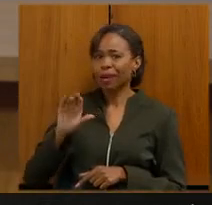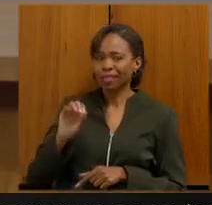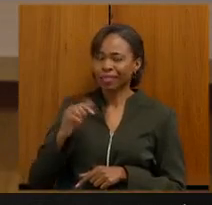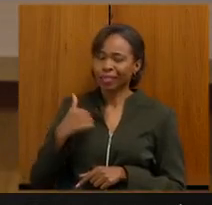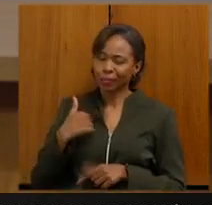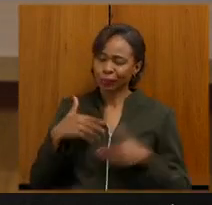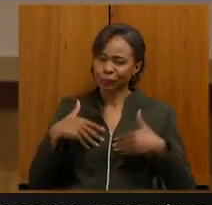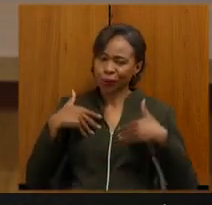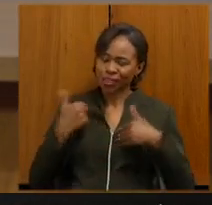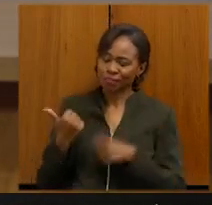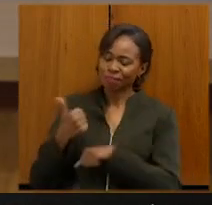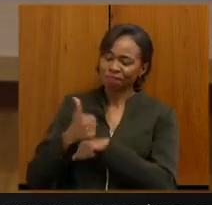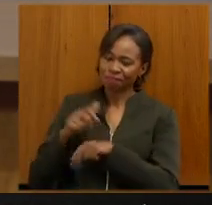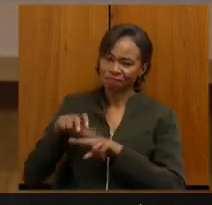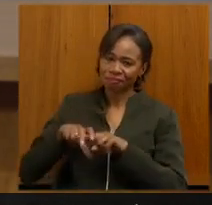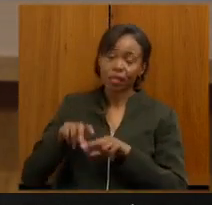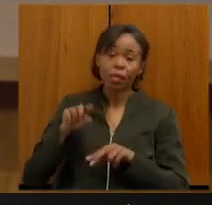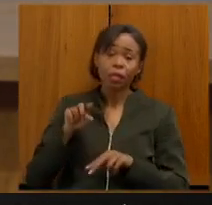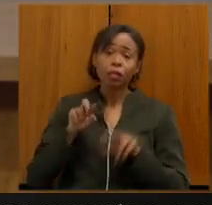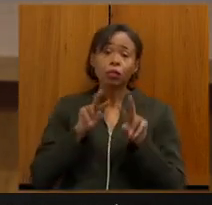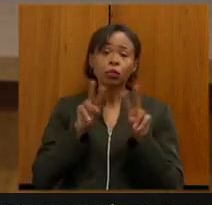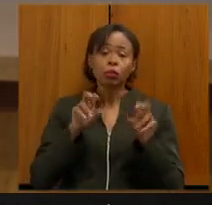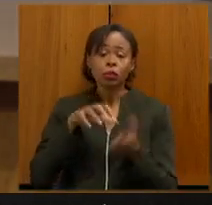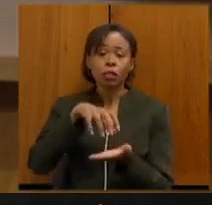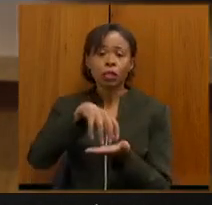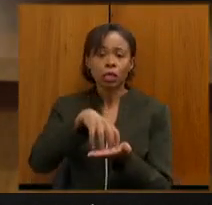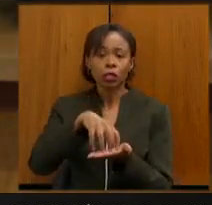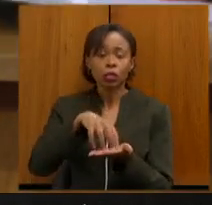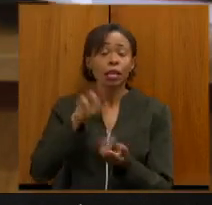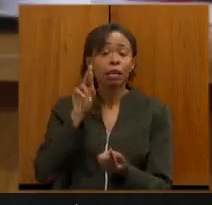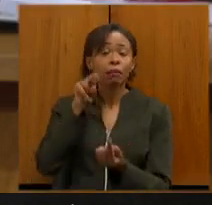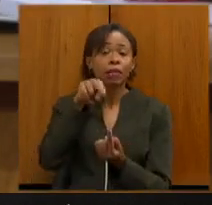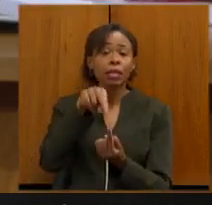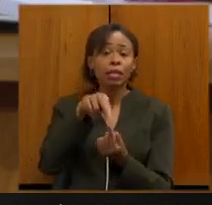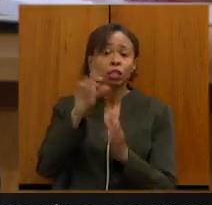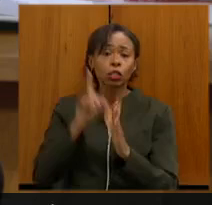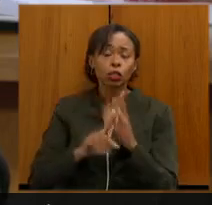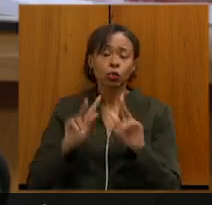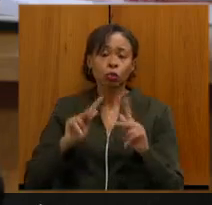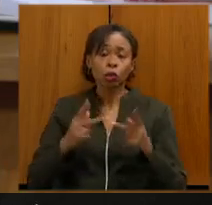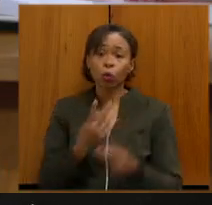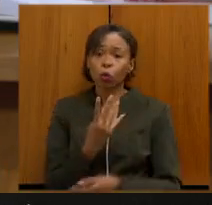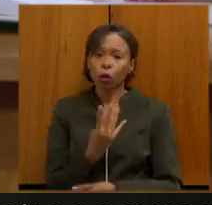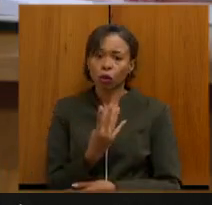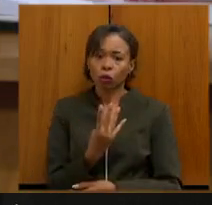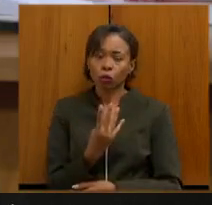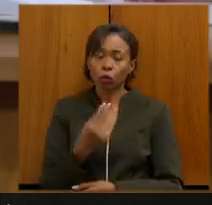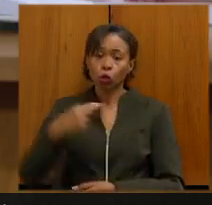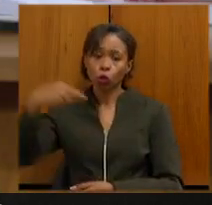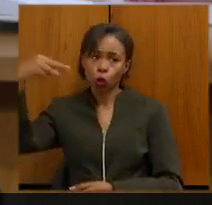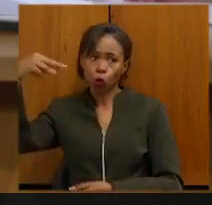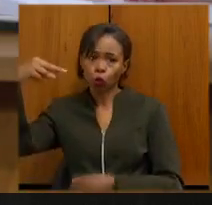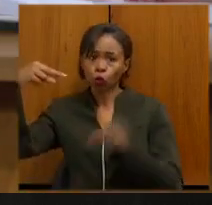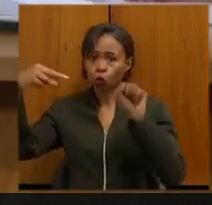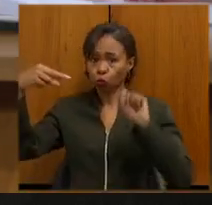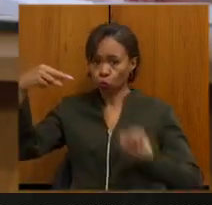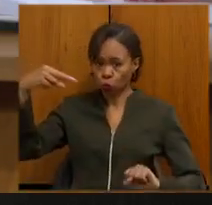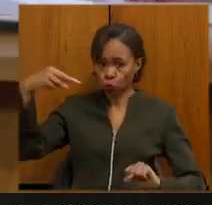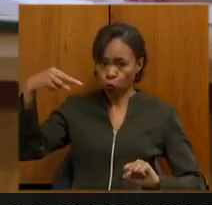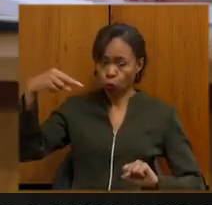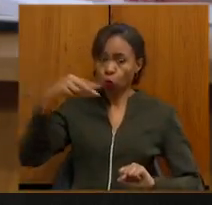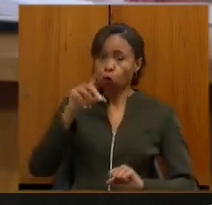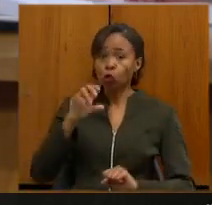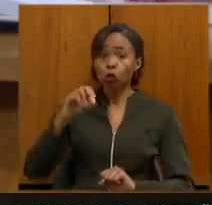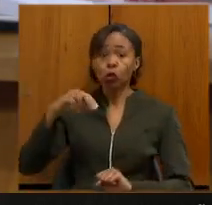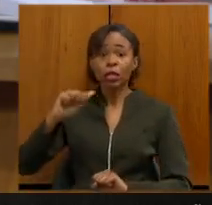por né sobre o centro de referência em direitos humanos são quatro nas regiões norte e sul zona da mata e